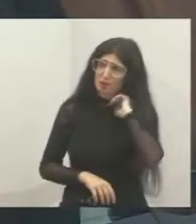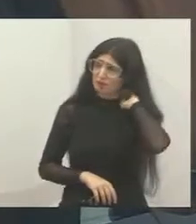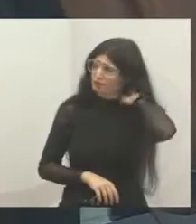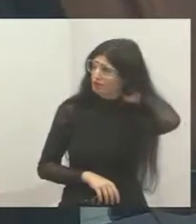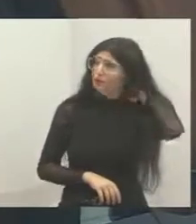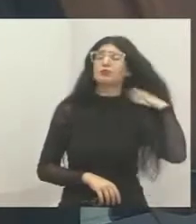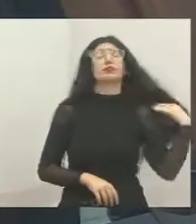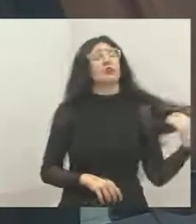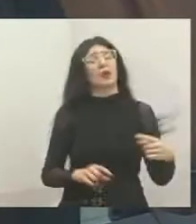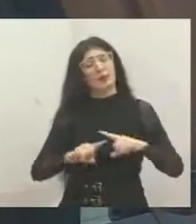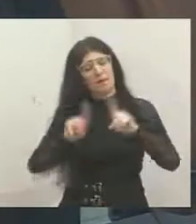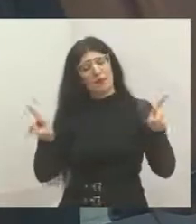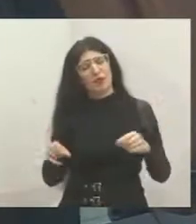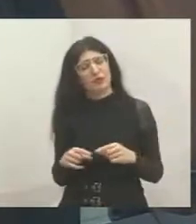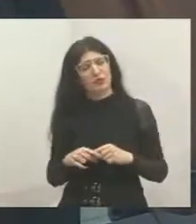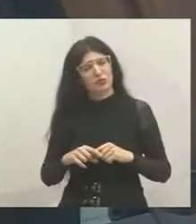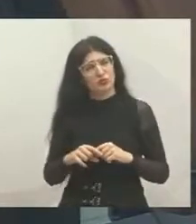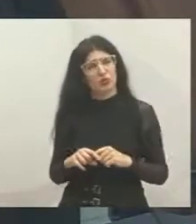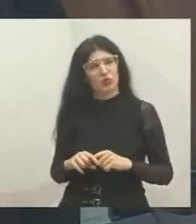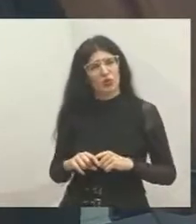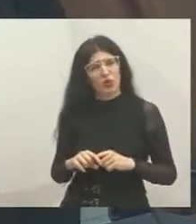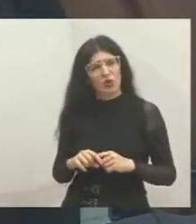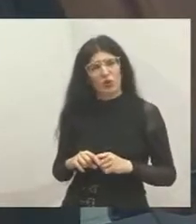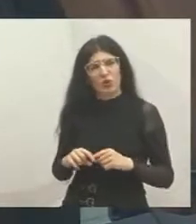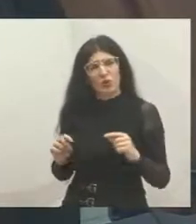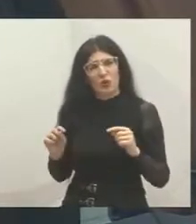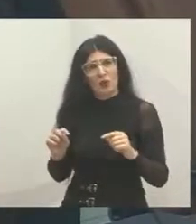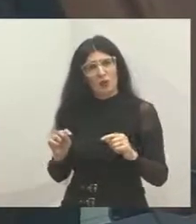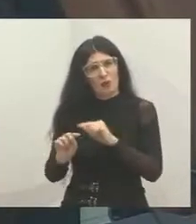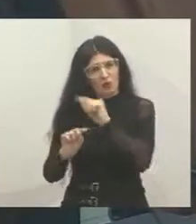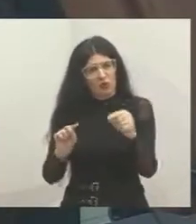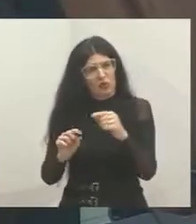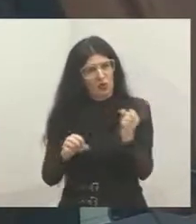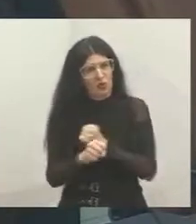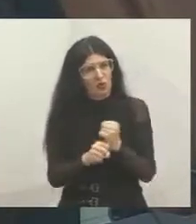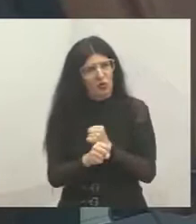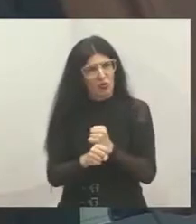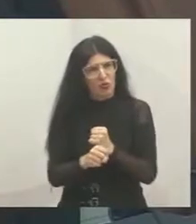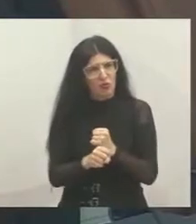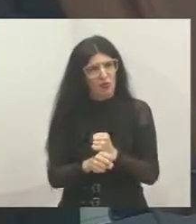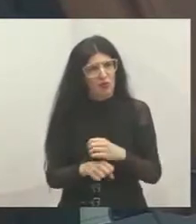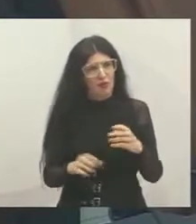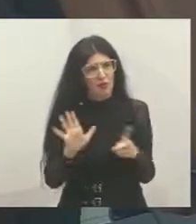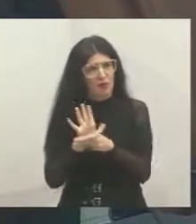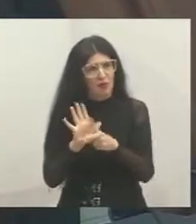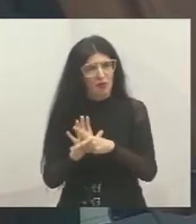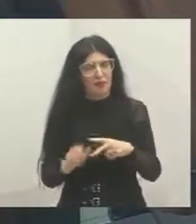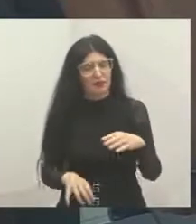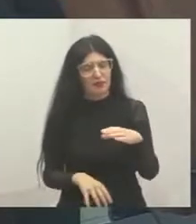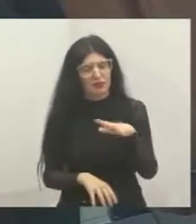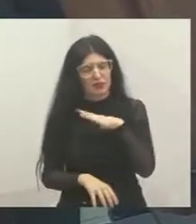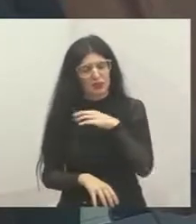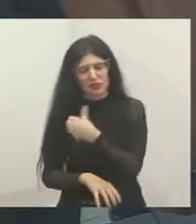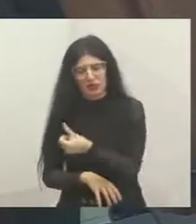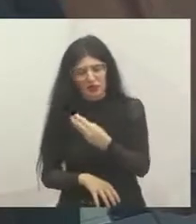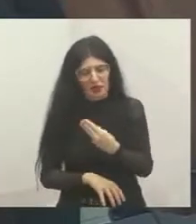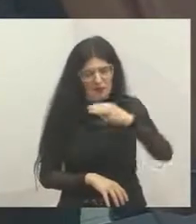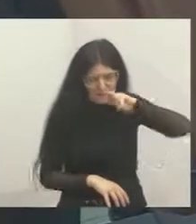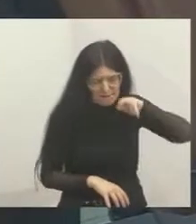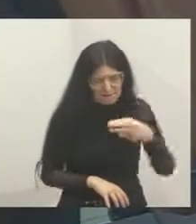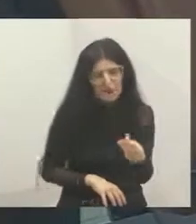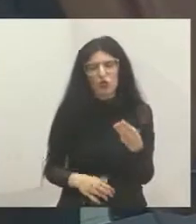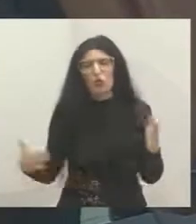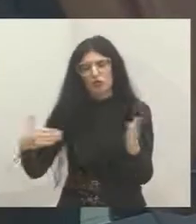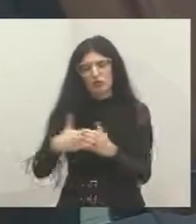a meta anual que o FPM encaminha, verba do governo federal encaminha para o município, 63 milhões, e até o mês